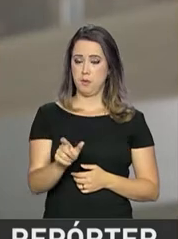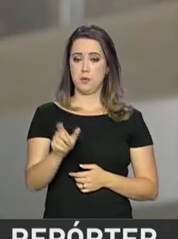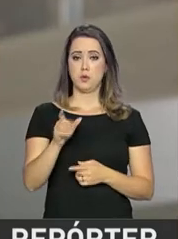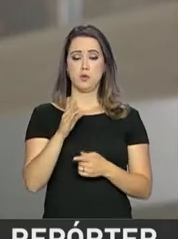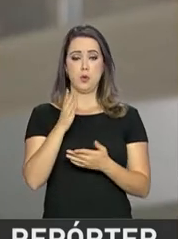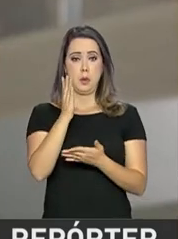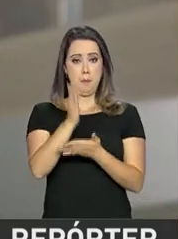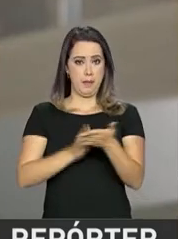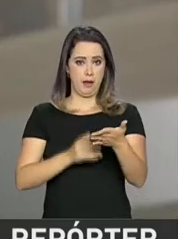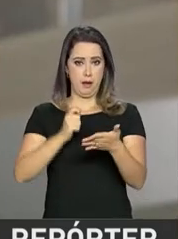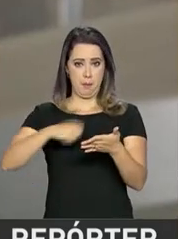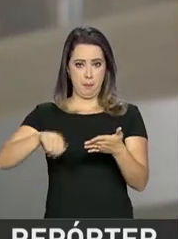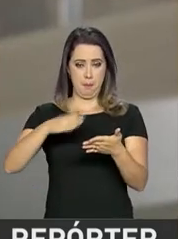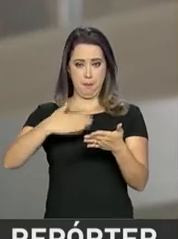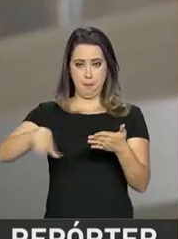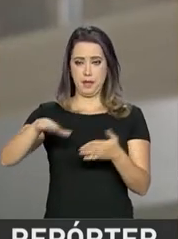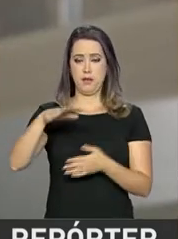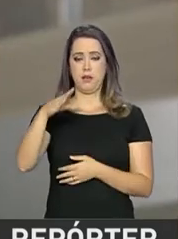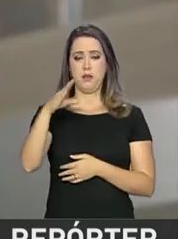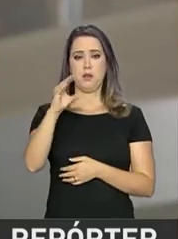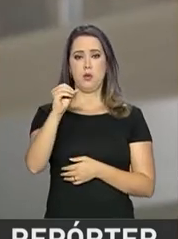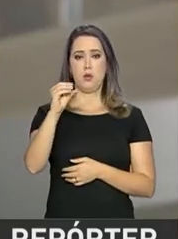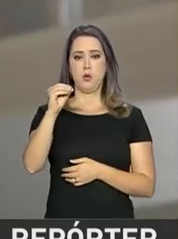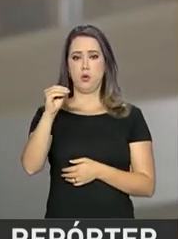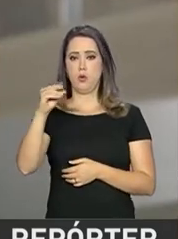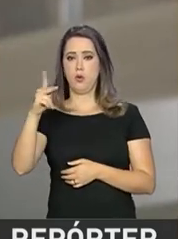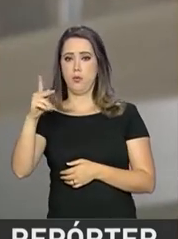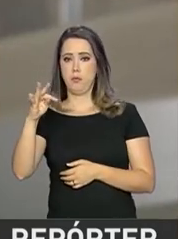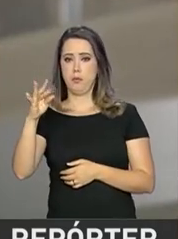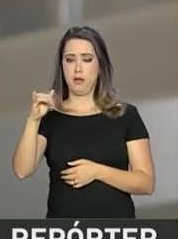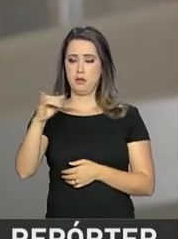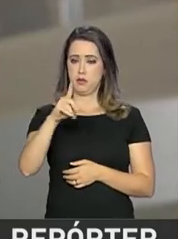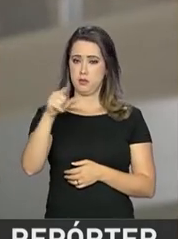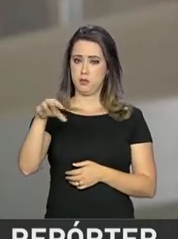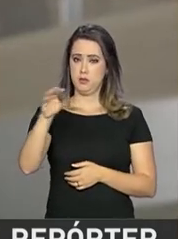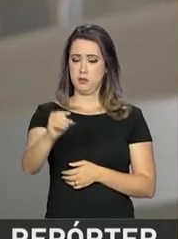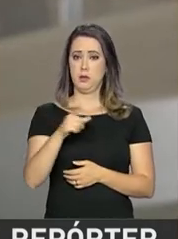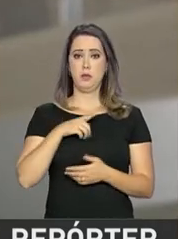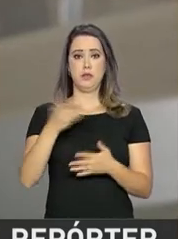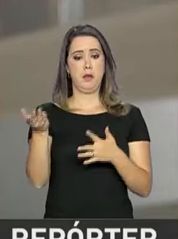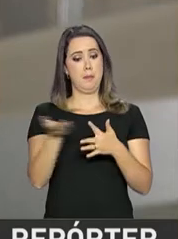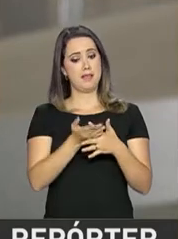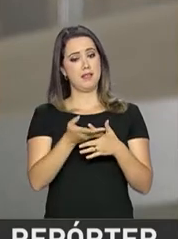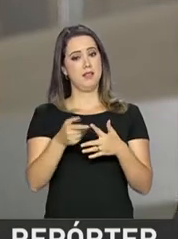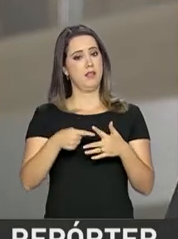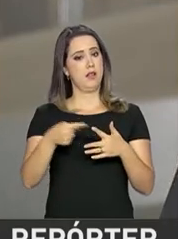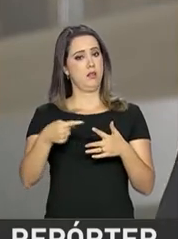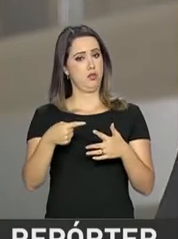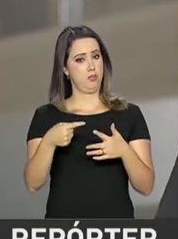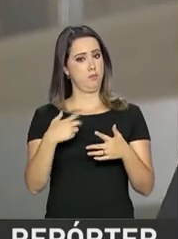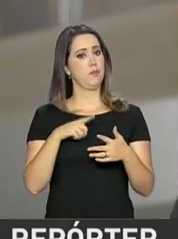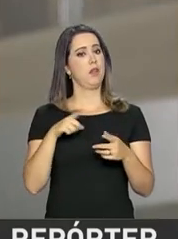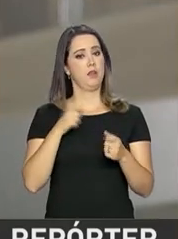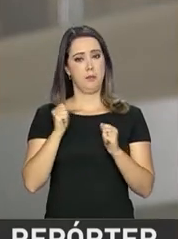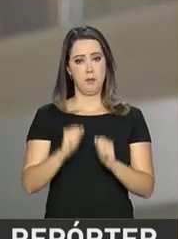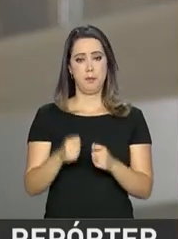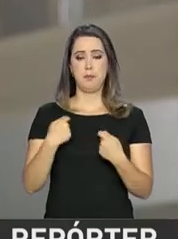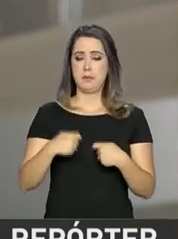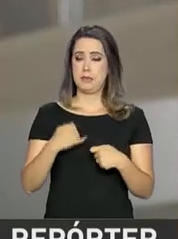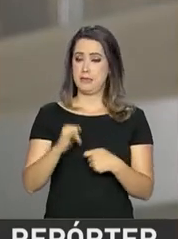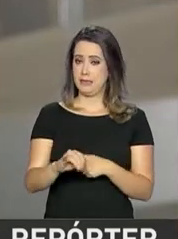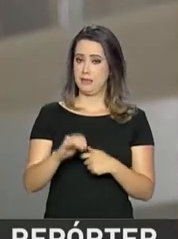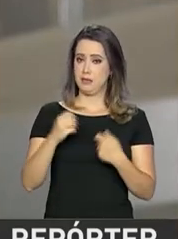o usuário vai pagar aí além da mensalidade do plano de saúde também uma parte da despesa da operadora